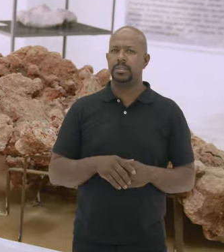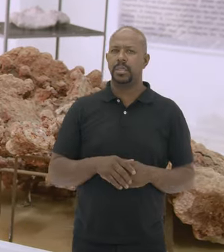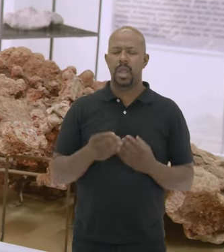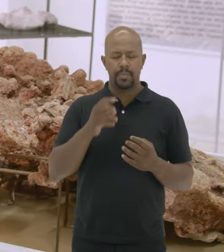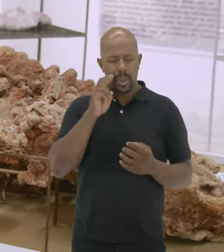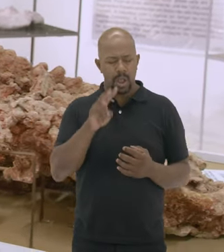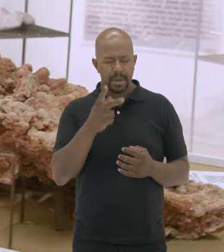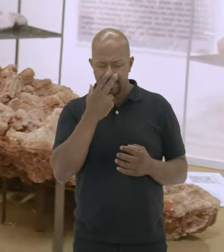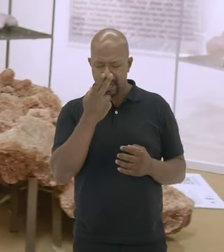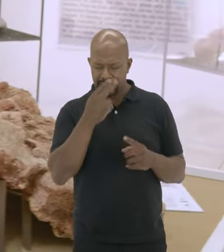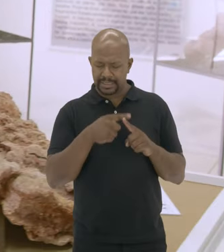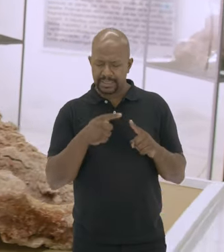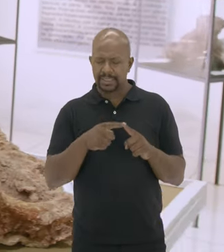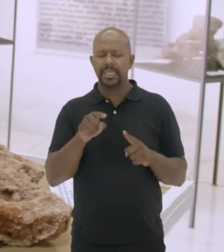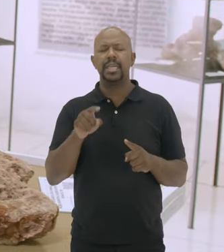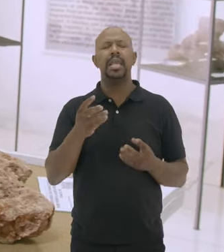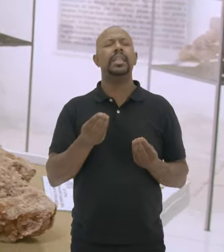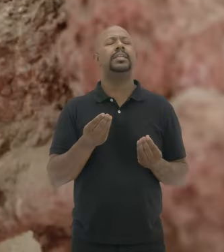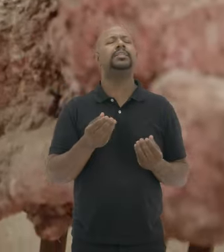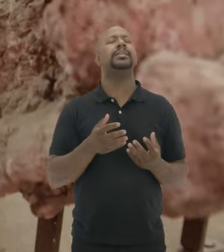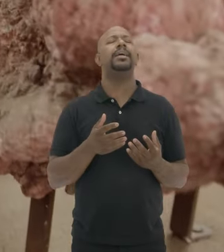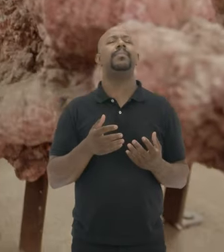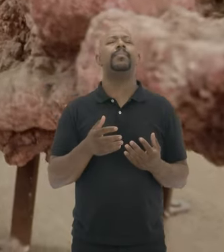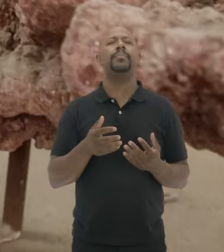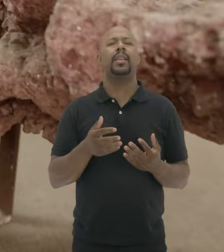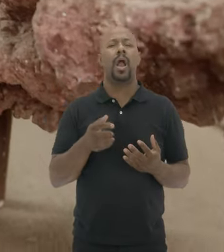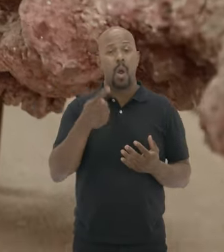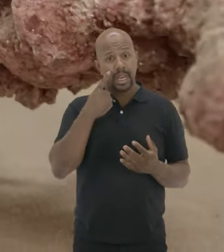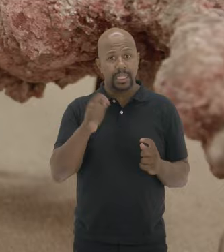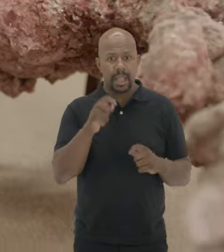ou porque olha parece parece um osso mesmo né